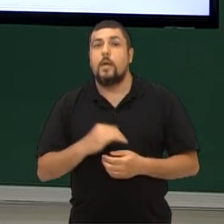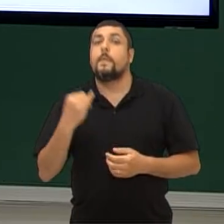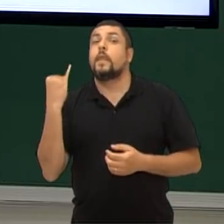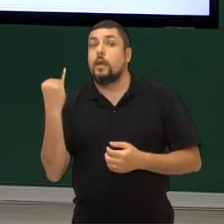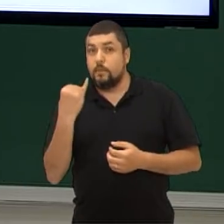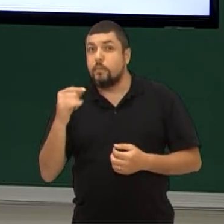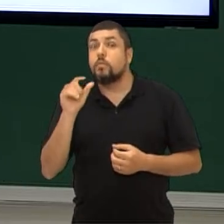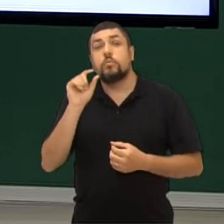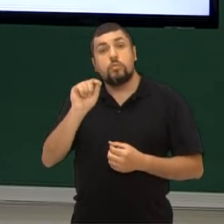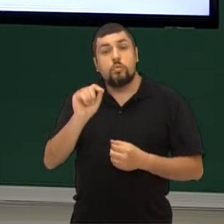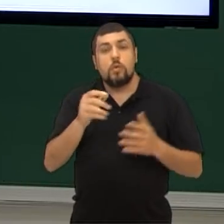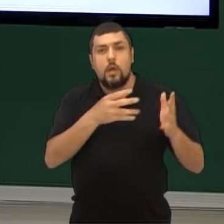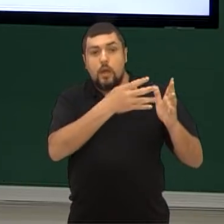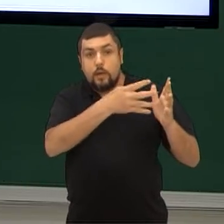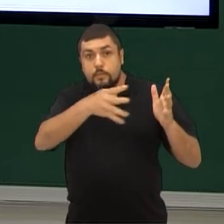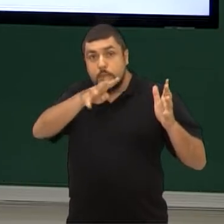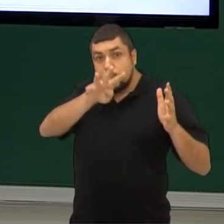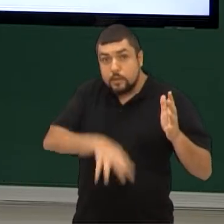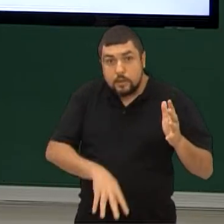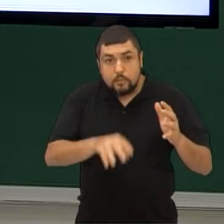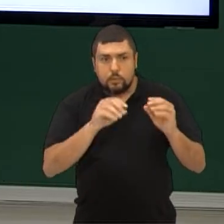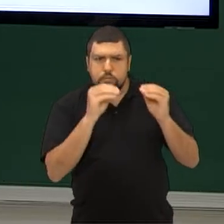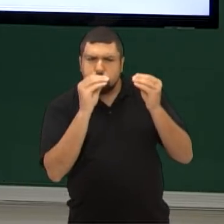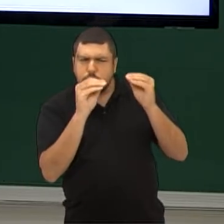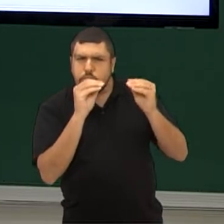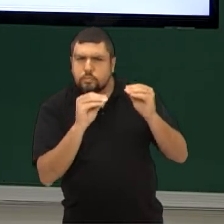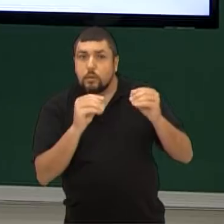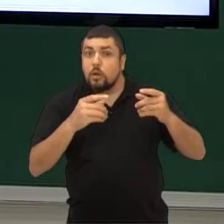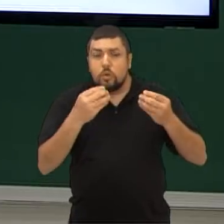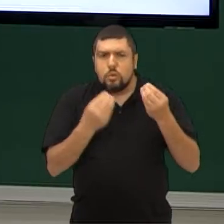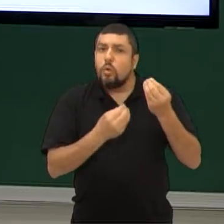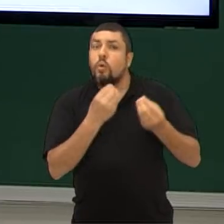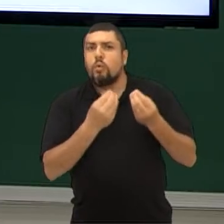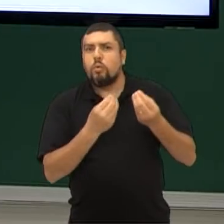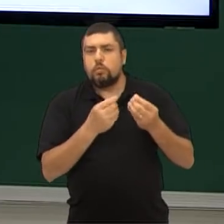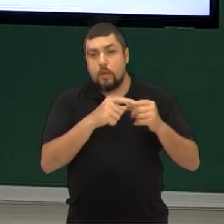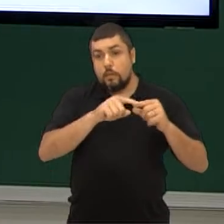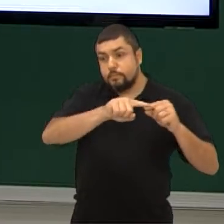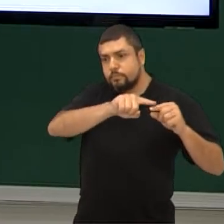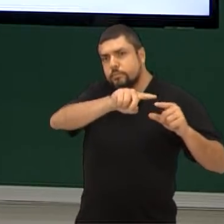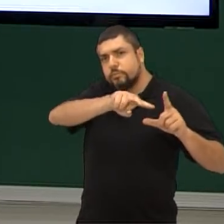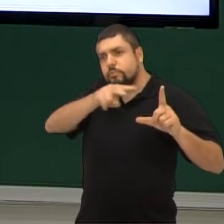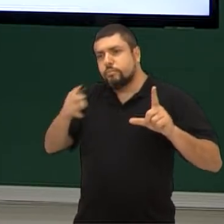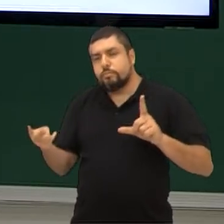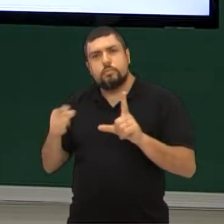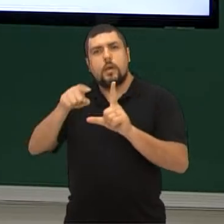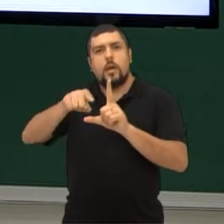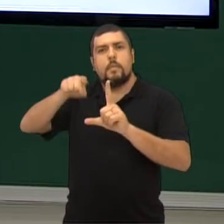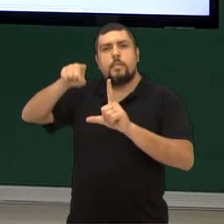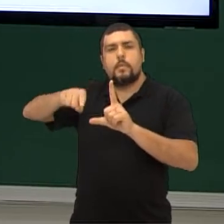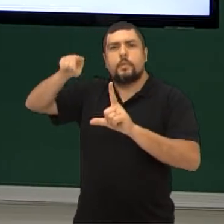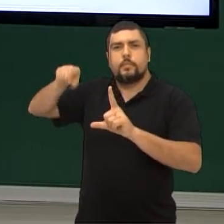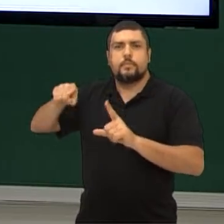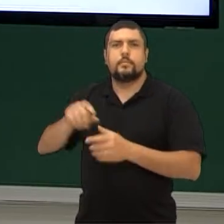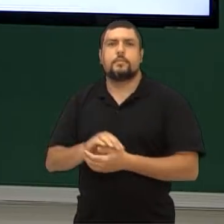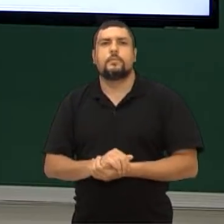os dados dos gráficos das tabelas. Eles ajudam muito, é verdade, mas se não souber usar, não ajuda